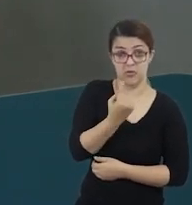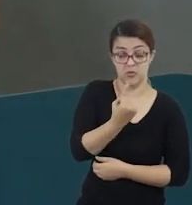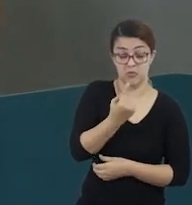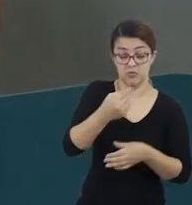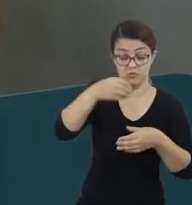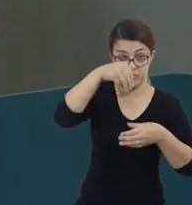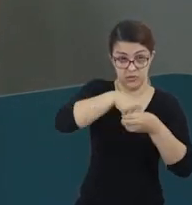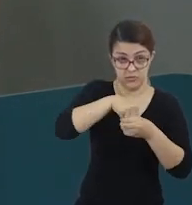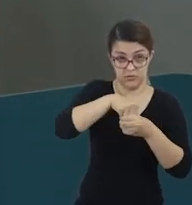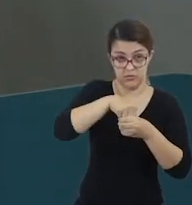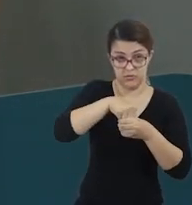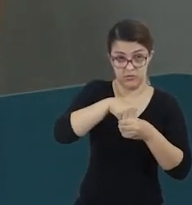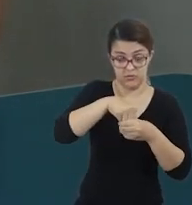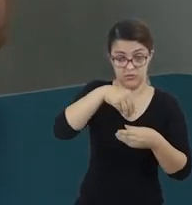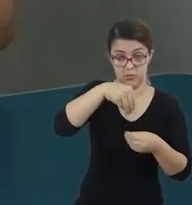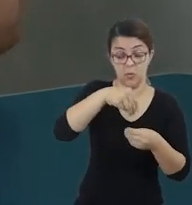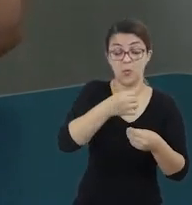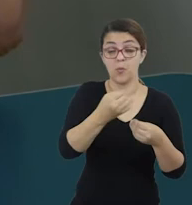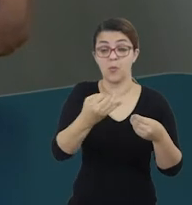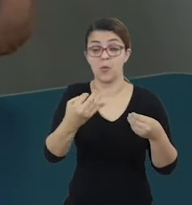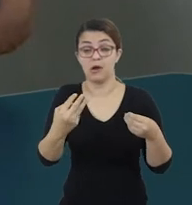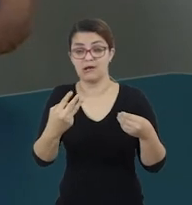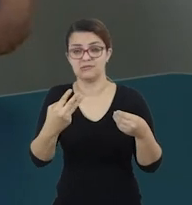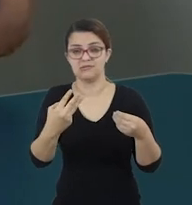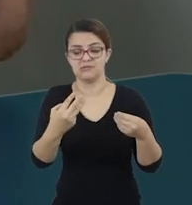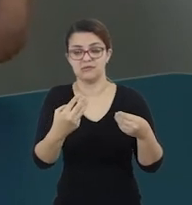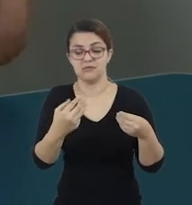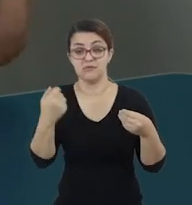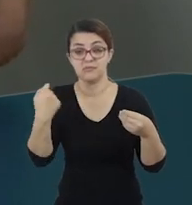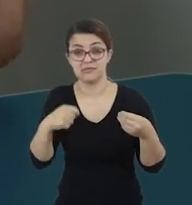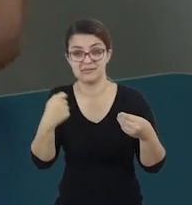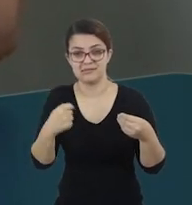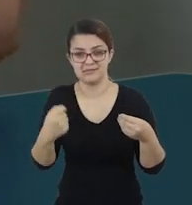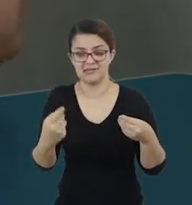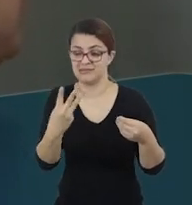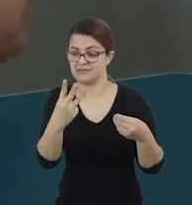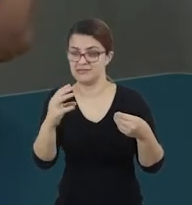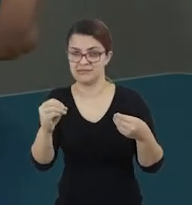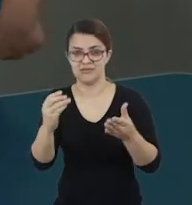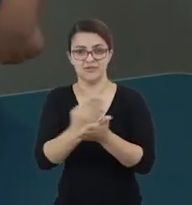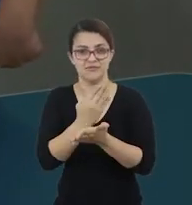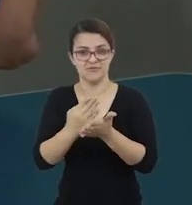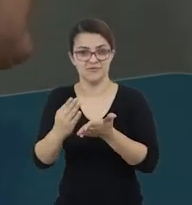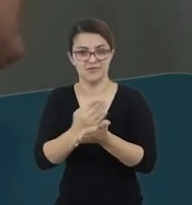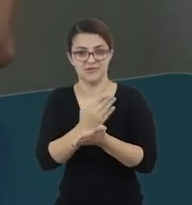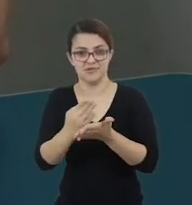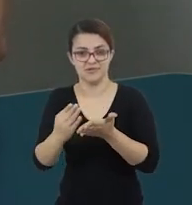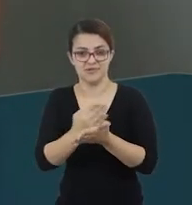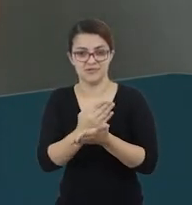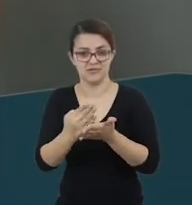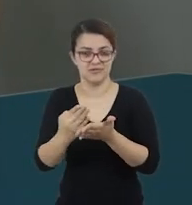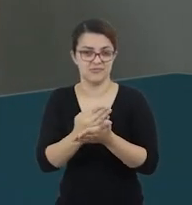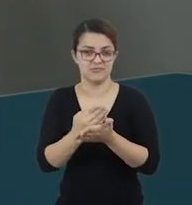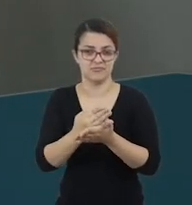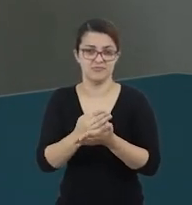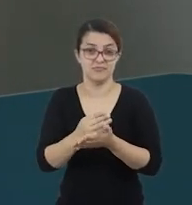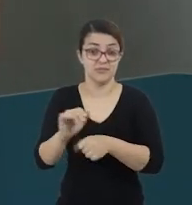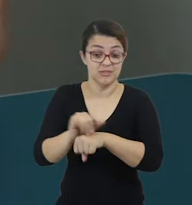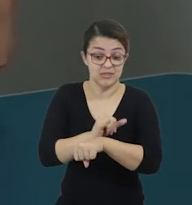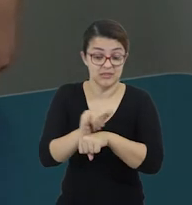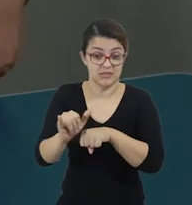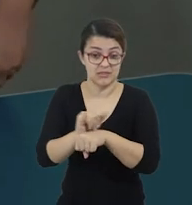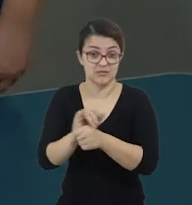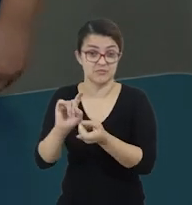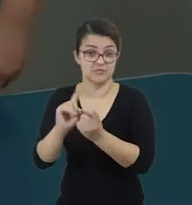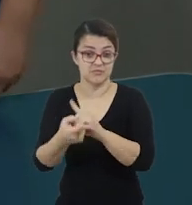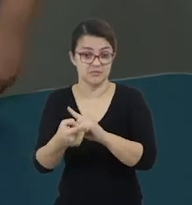pacote. Quantos pacotes ele vai precisar para envolver um total de 30 bolinhas? Você vai usar a mesma técnica da operação